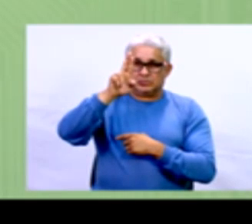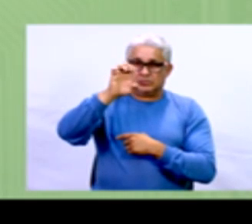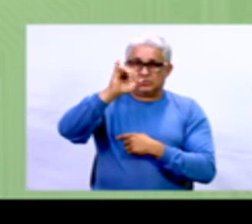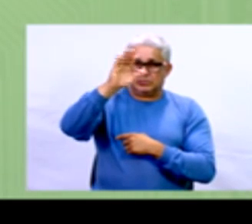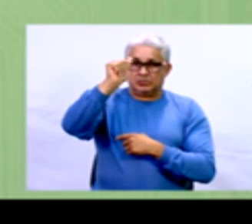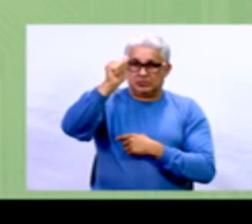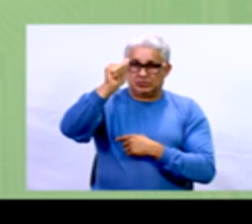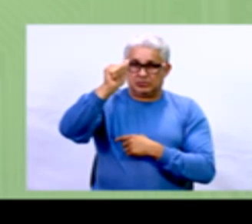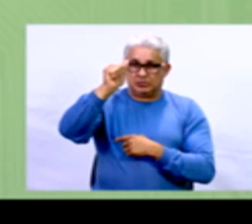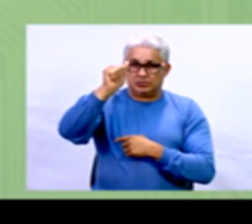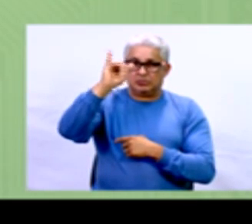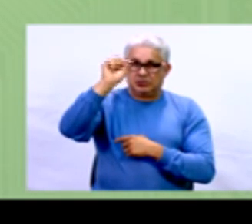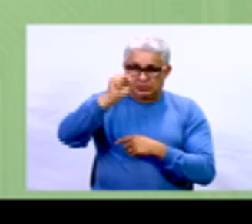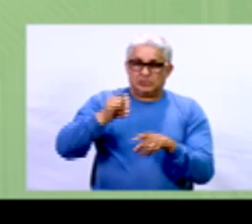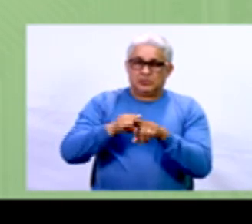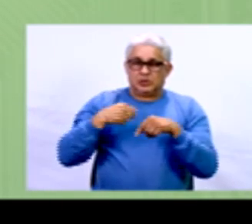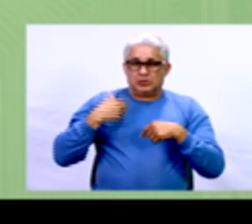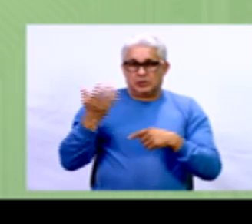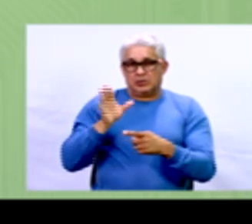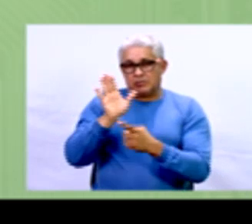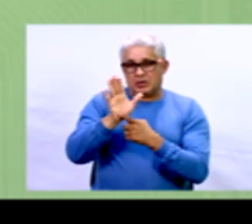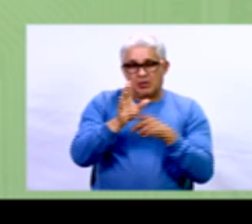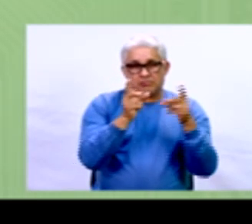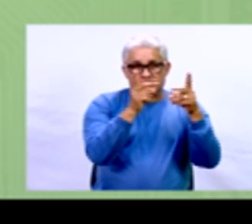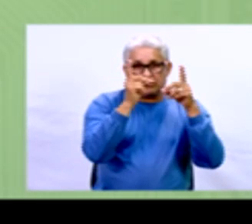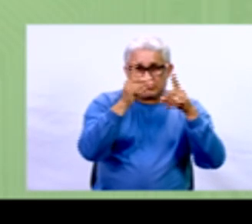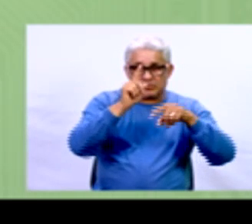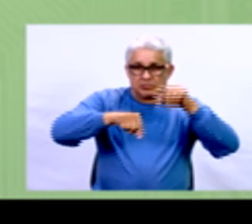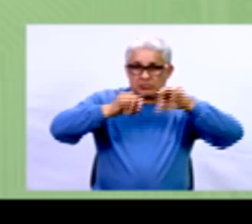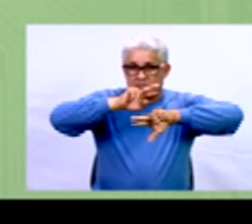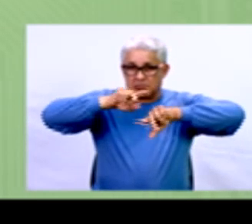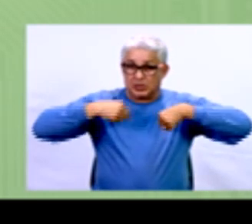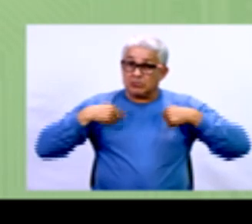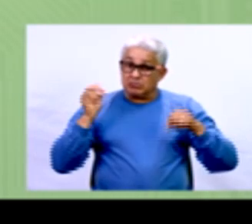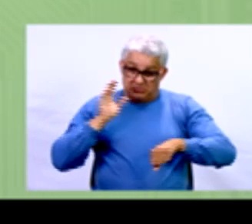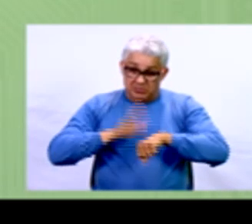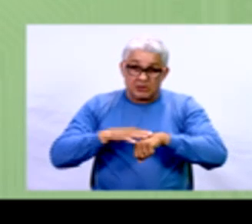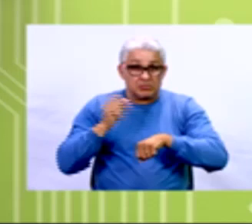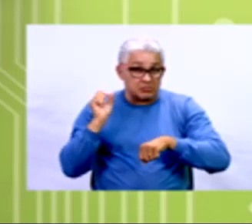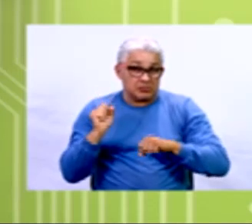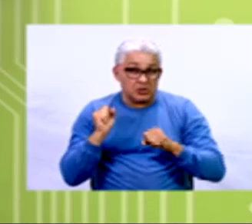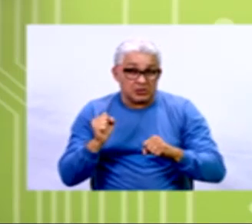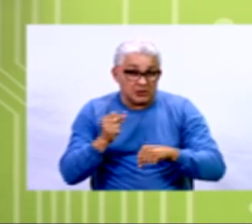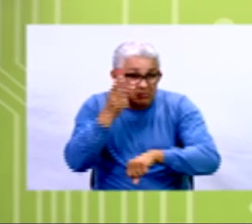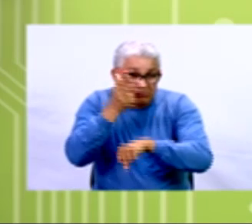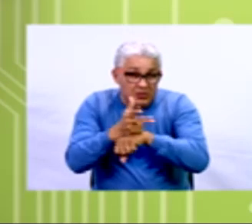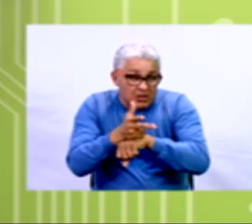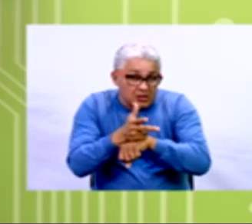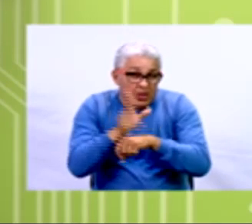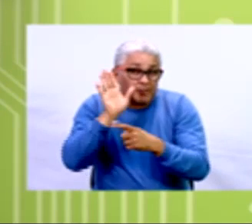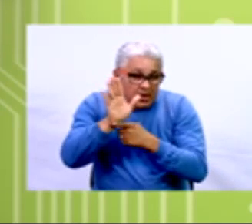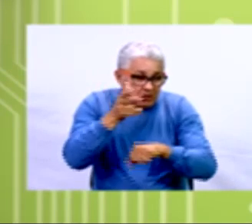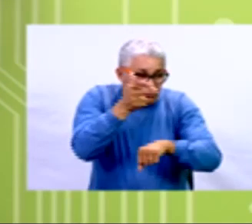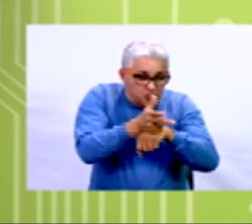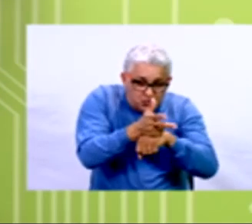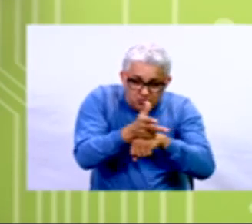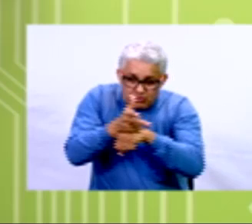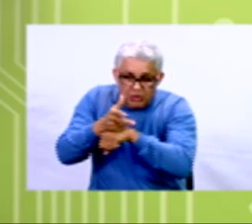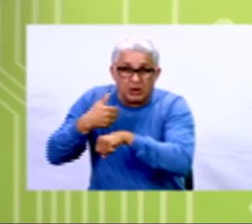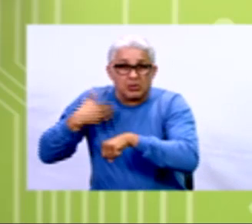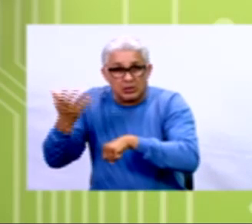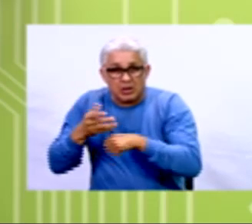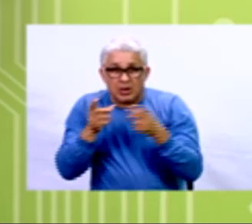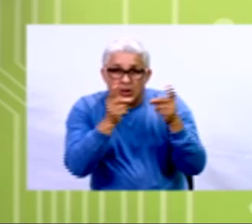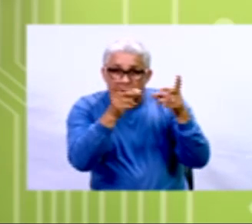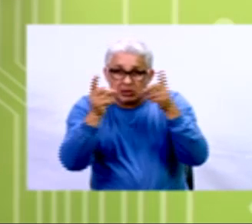fazer uma apresentação, por exemplo, para vender um produto, eu posso criar vídeos mostrando o produto que eu quero vender. Fica muito